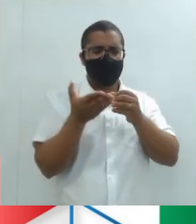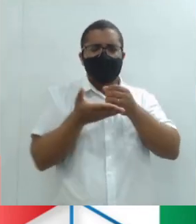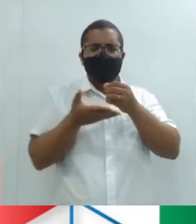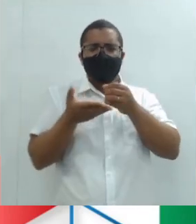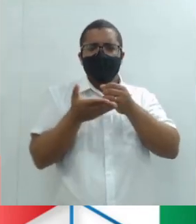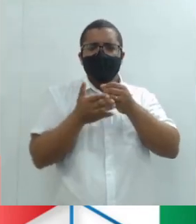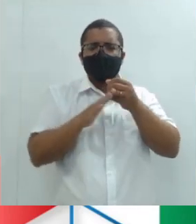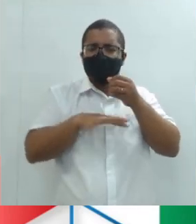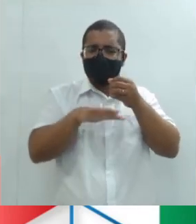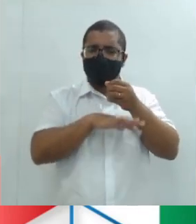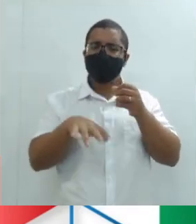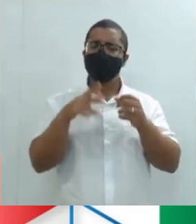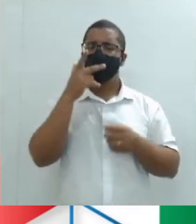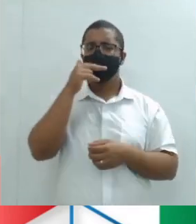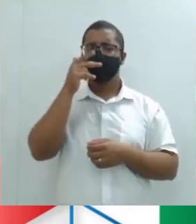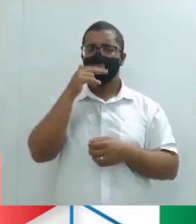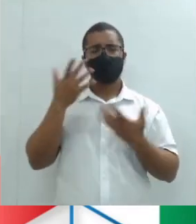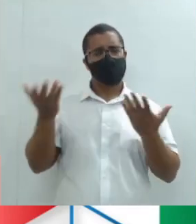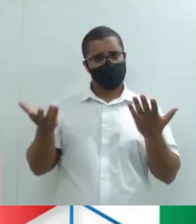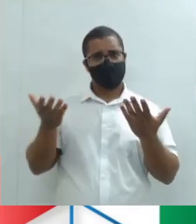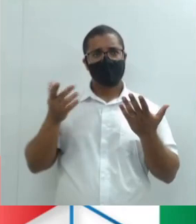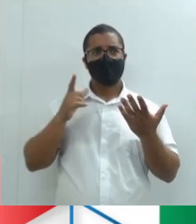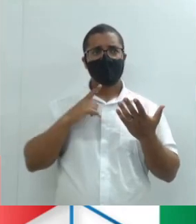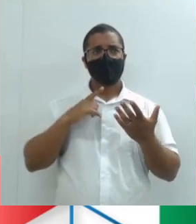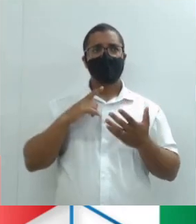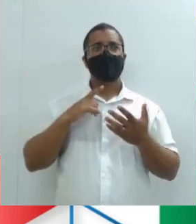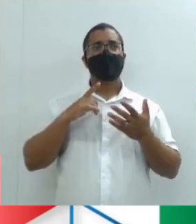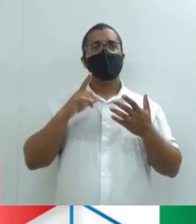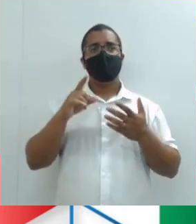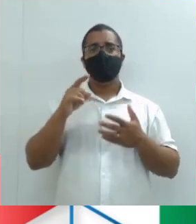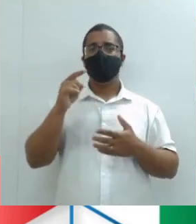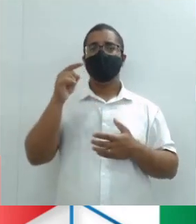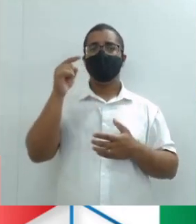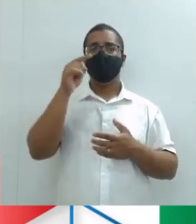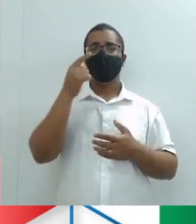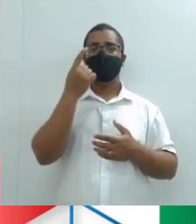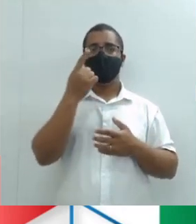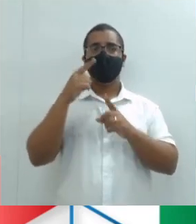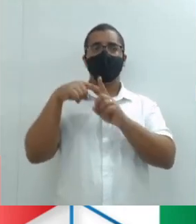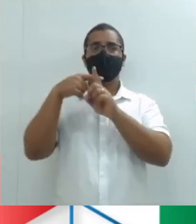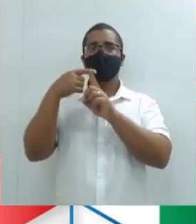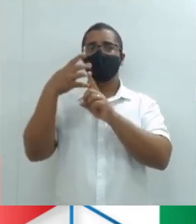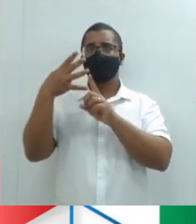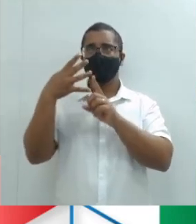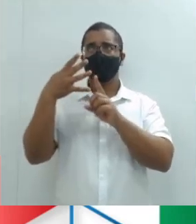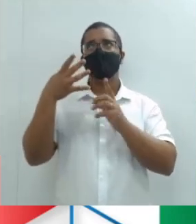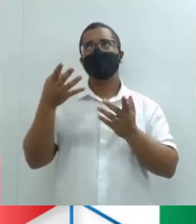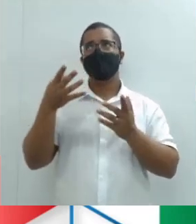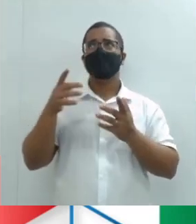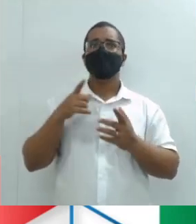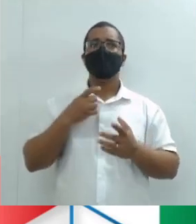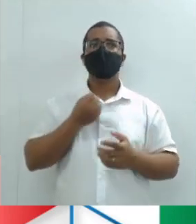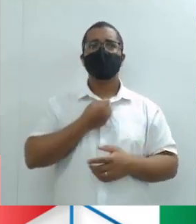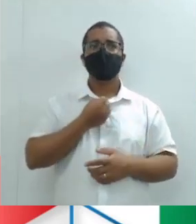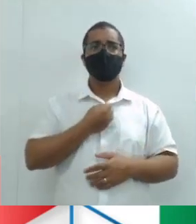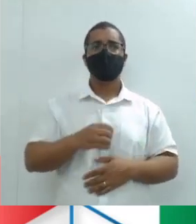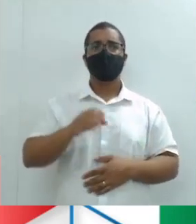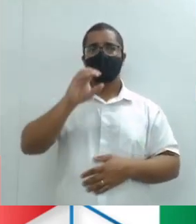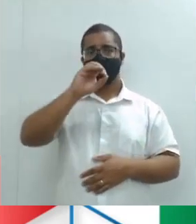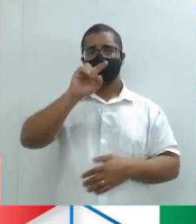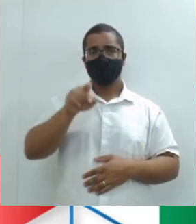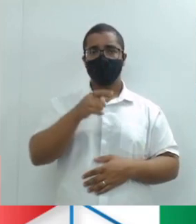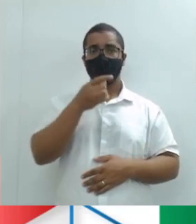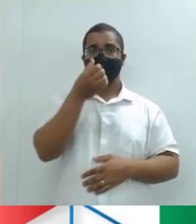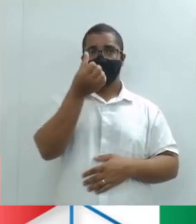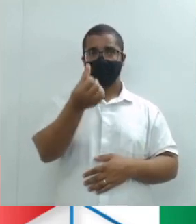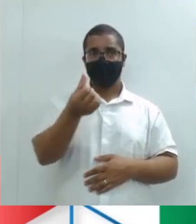mesma. Repete a base, fica menos 1 mais 4. Eu estou devendo R$1, tenho 4 para pagar, eu vou ficar com um saldo positivo